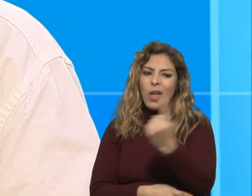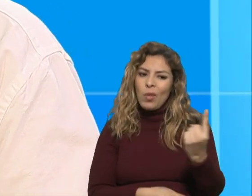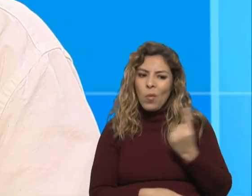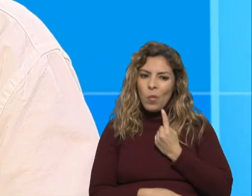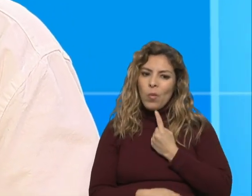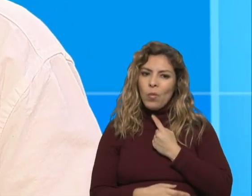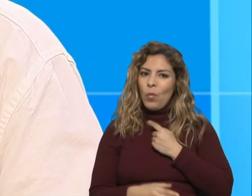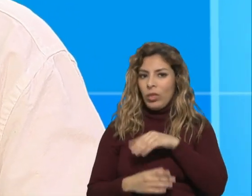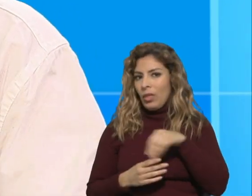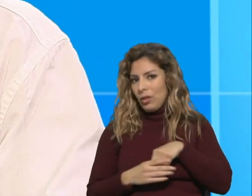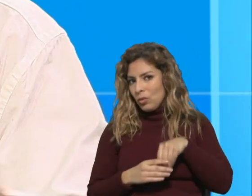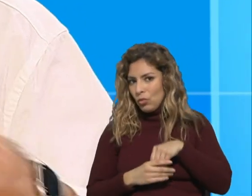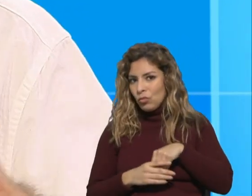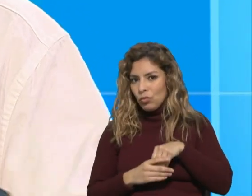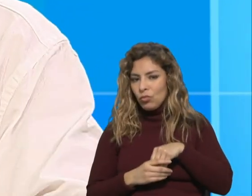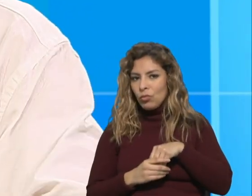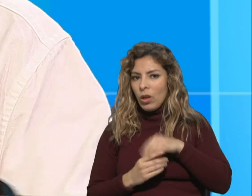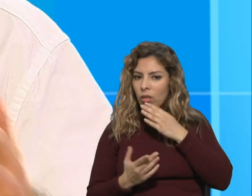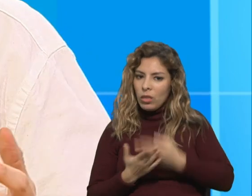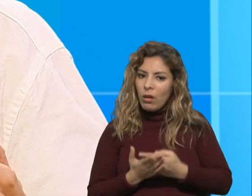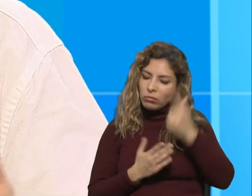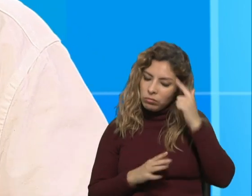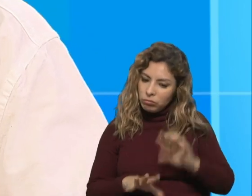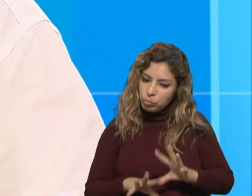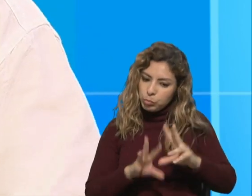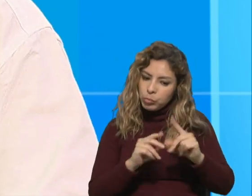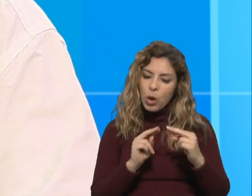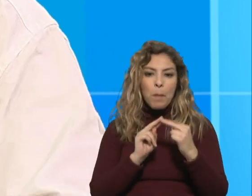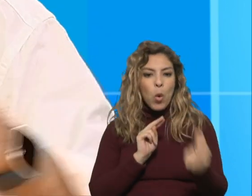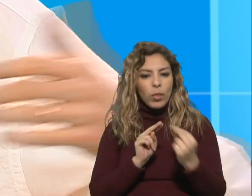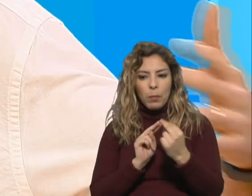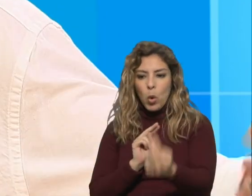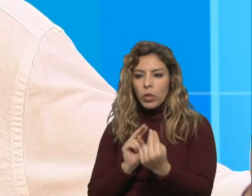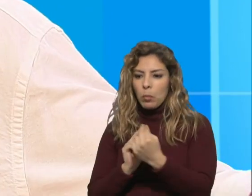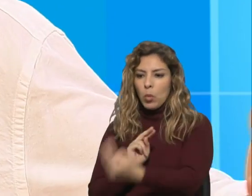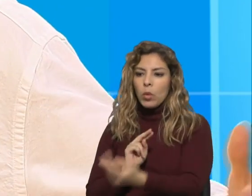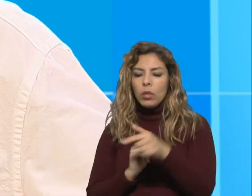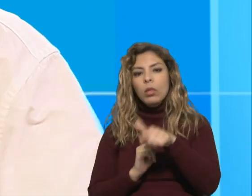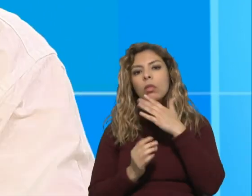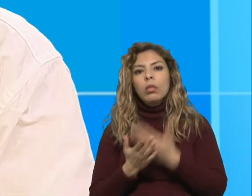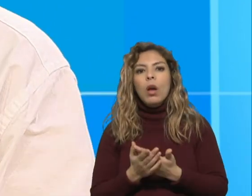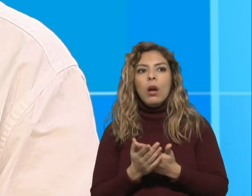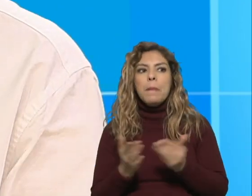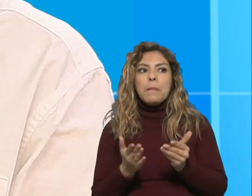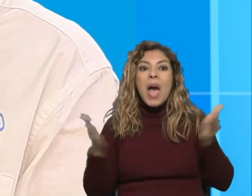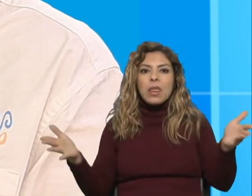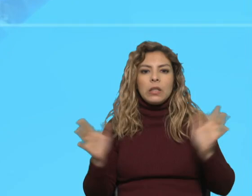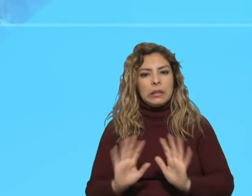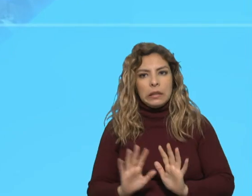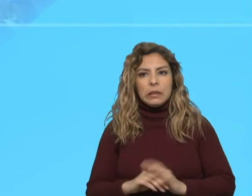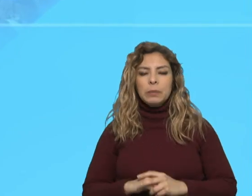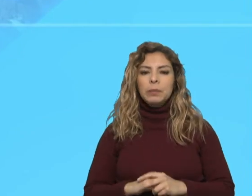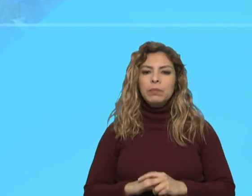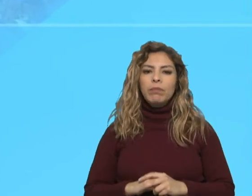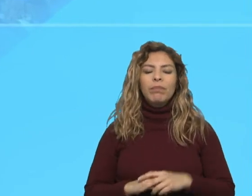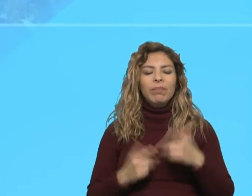também ser mais gerador e criador de pontos do que ampliador de extremos, não é? Assim. Daí essa linguagem